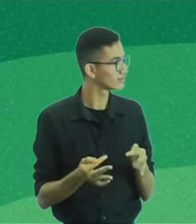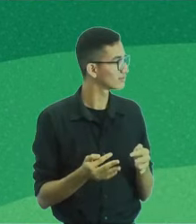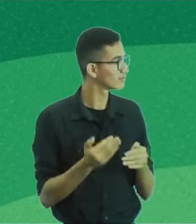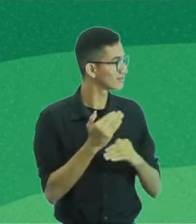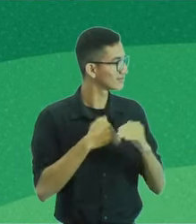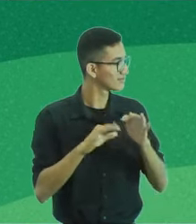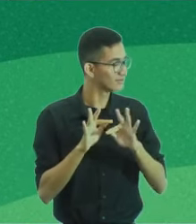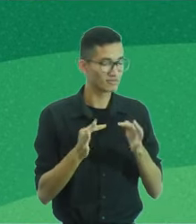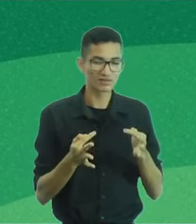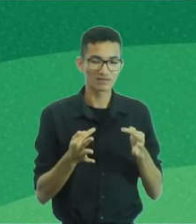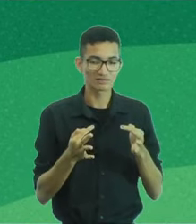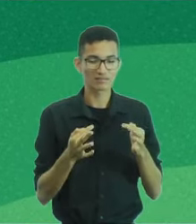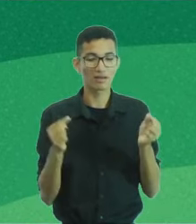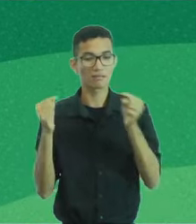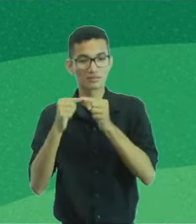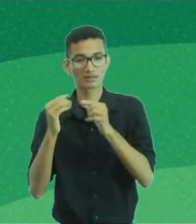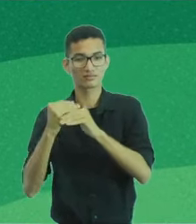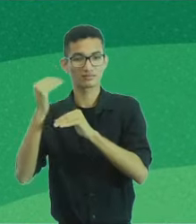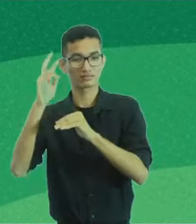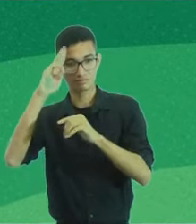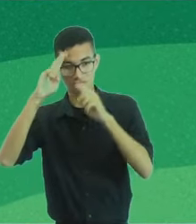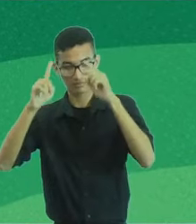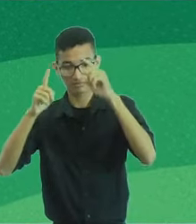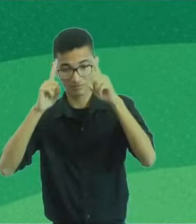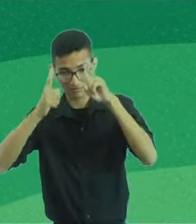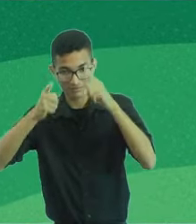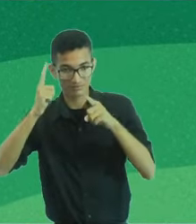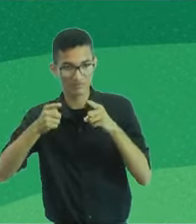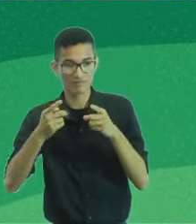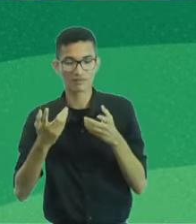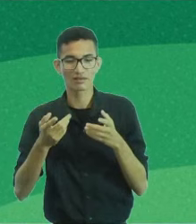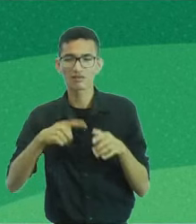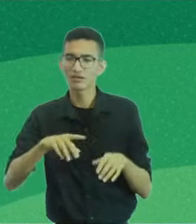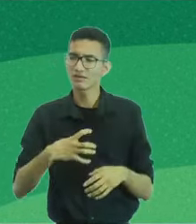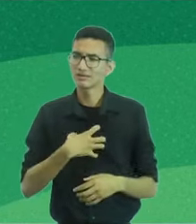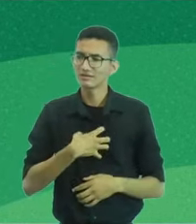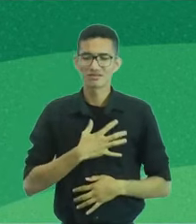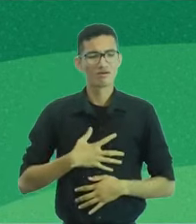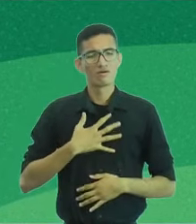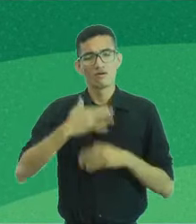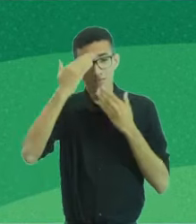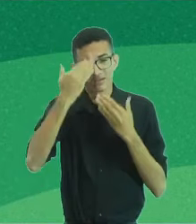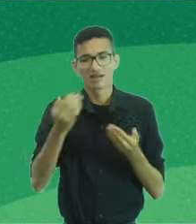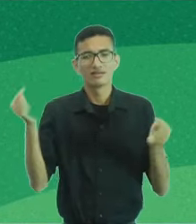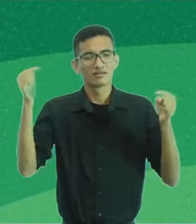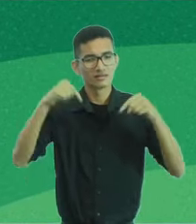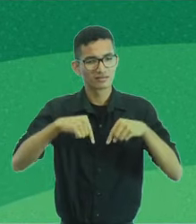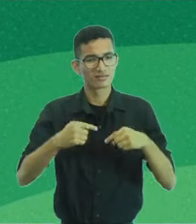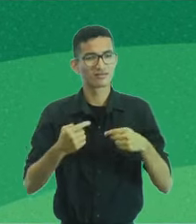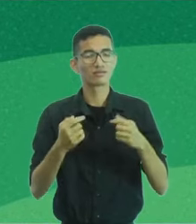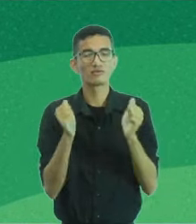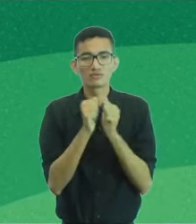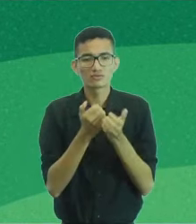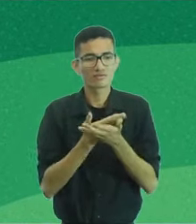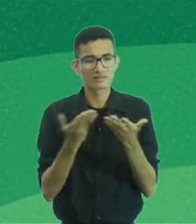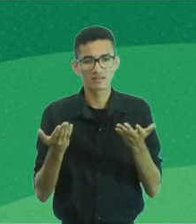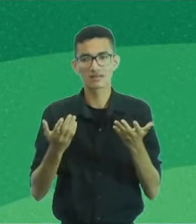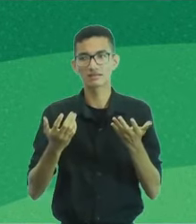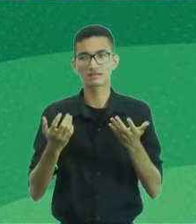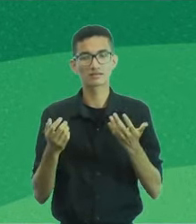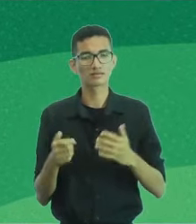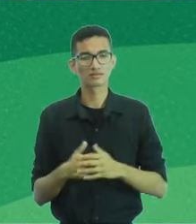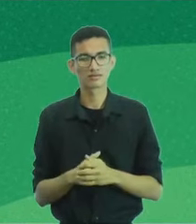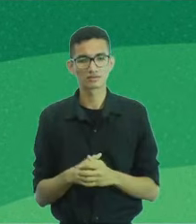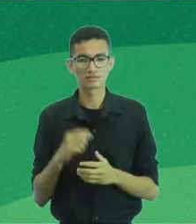né que é tipo a gente se olhar e fala pô muito obrigado por estar aqui muito obrigado por fazer parte disso junto comigo de chegar